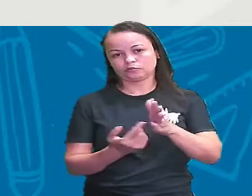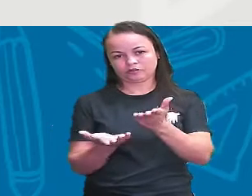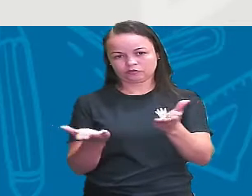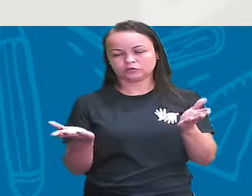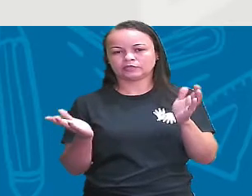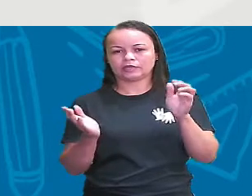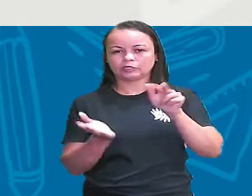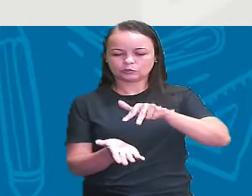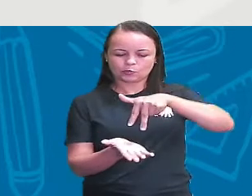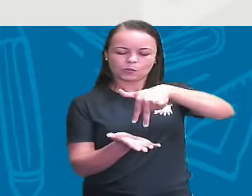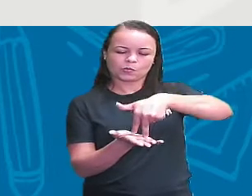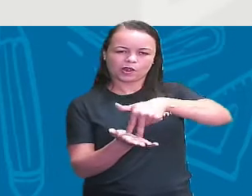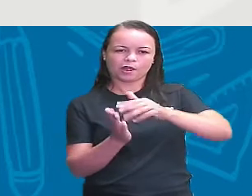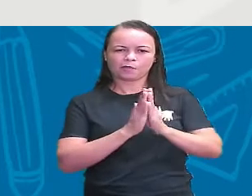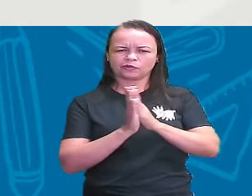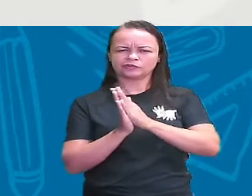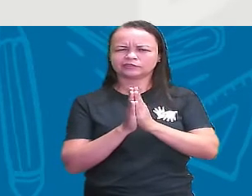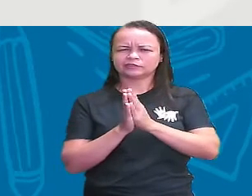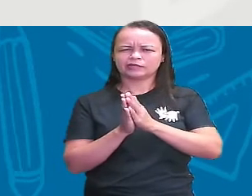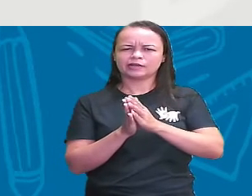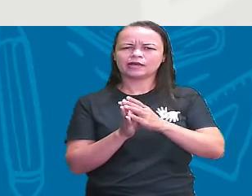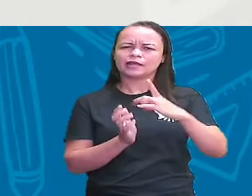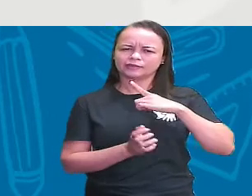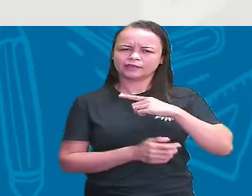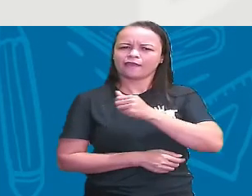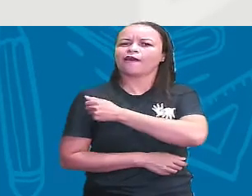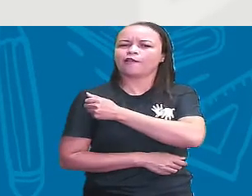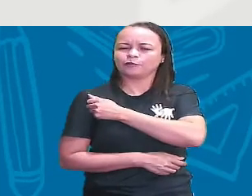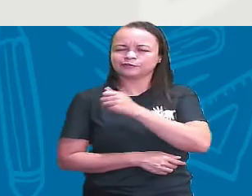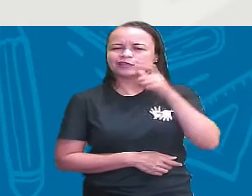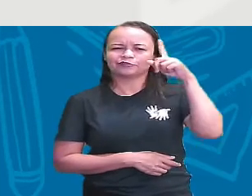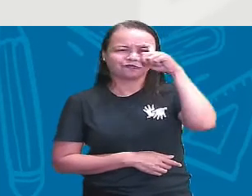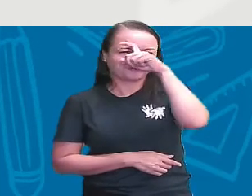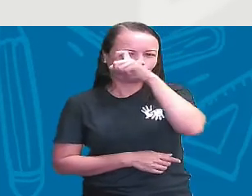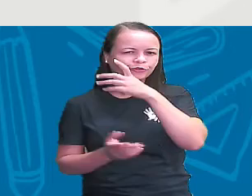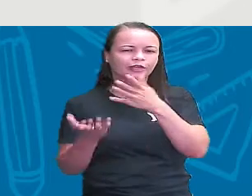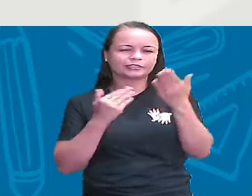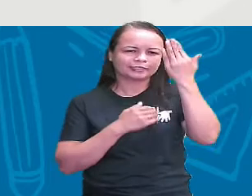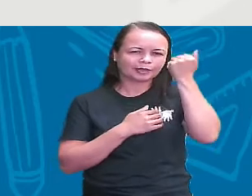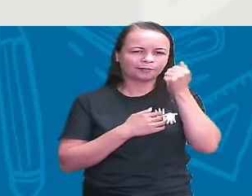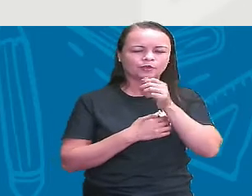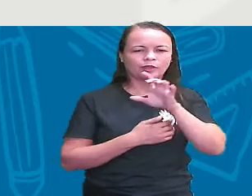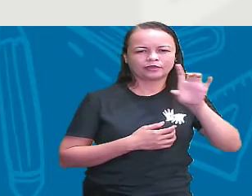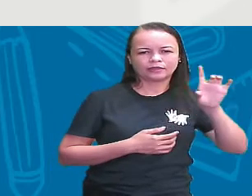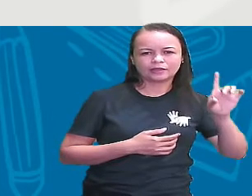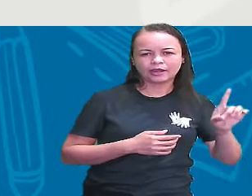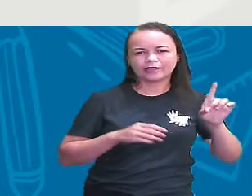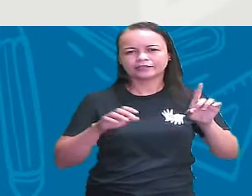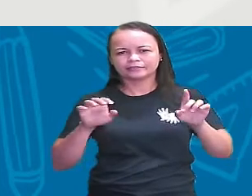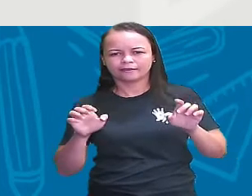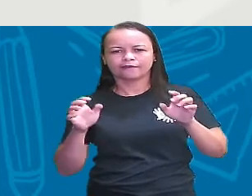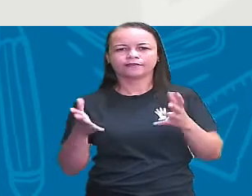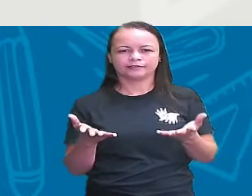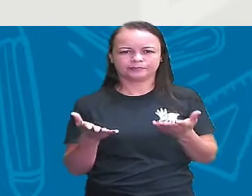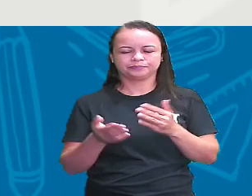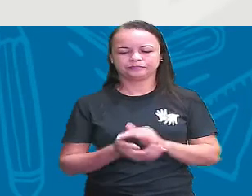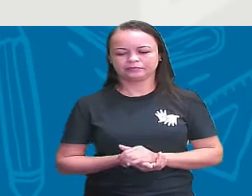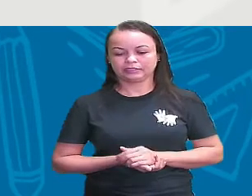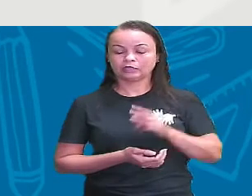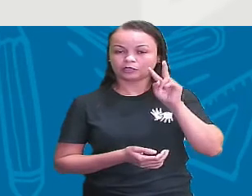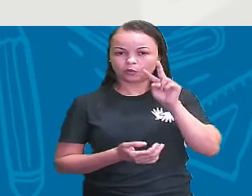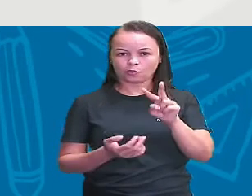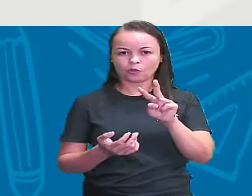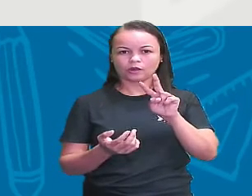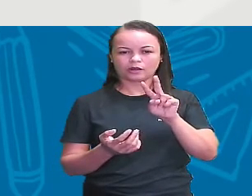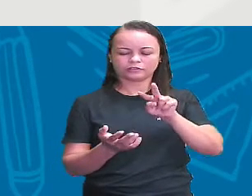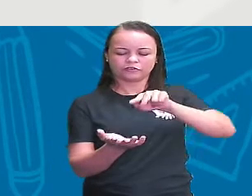né? Tem muita gente que tem dificuldade ainda do que é direito e esquerdo. Então, eu trouxe a bonequinha para você se orientar. Olha só, ó. Ela de frente pra gente,